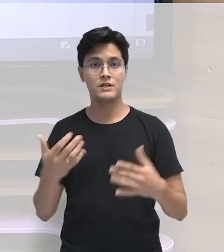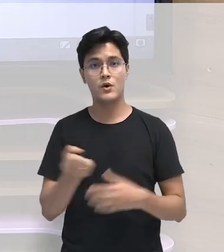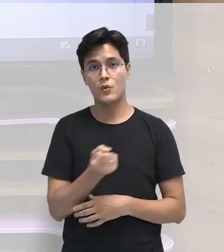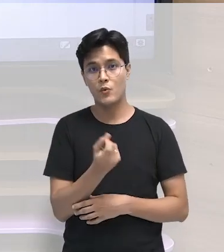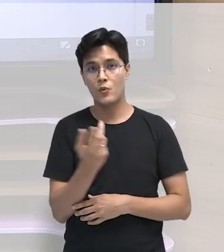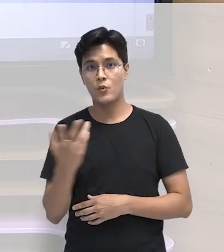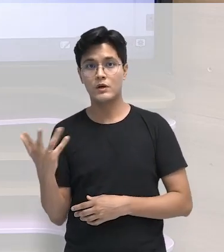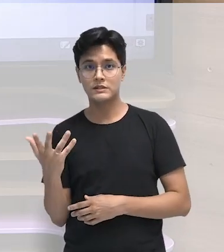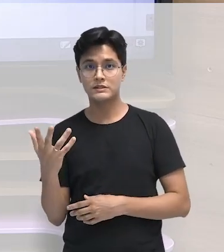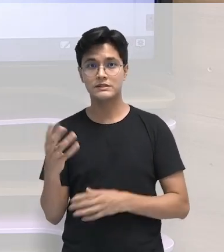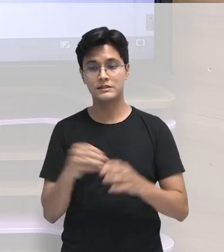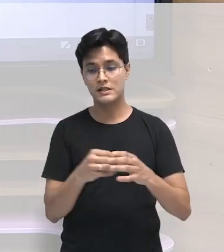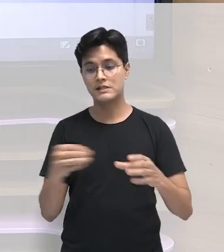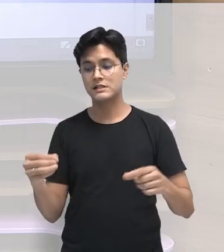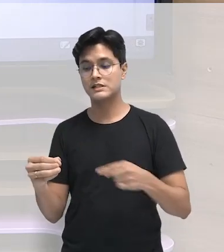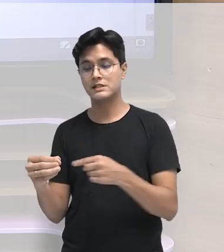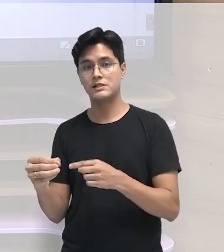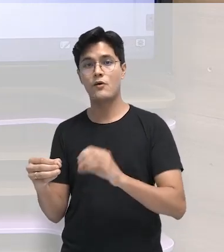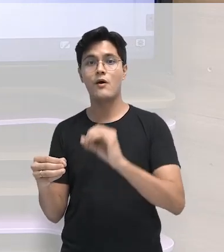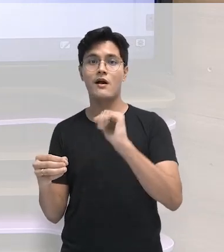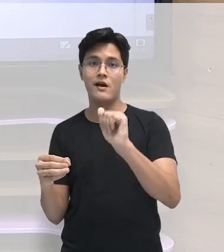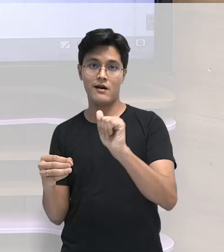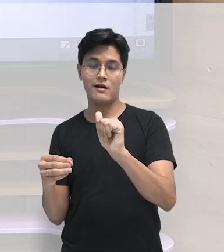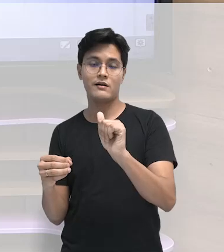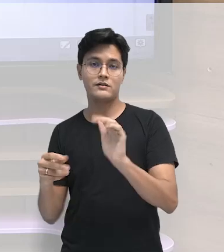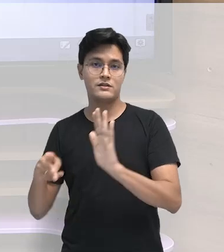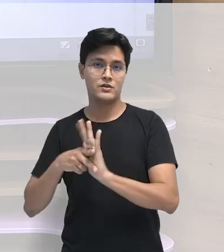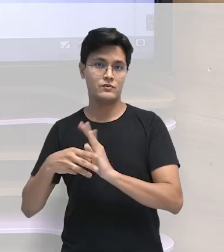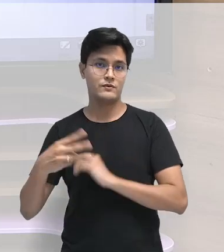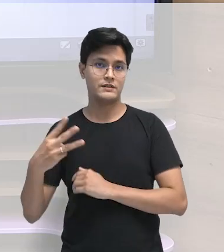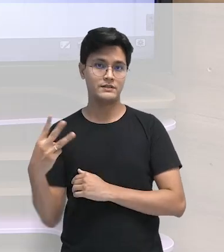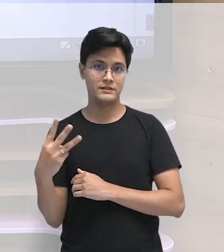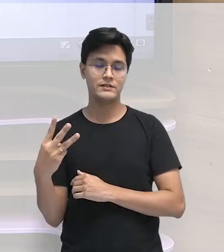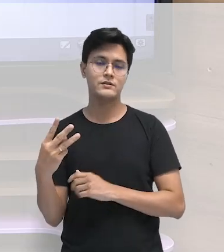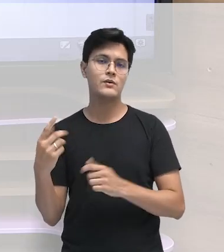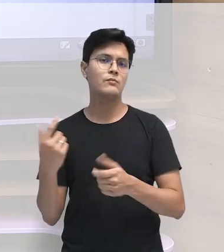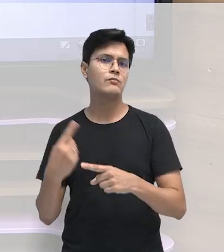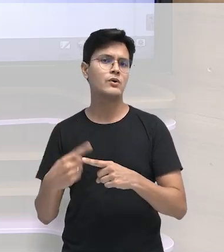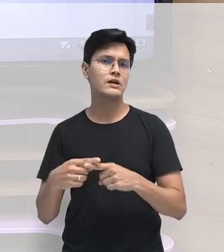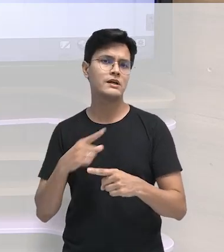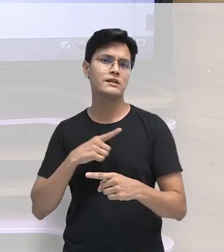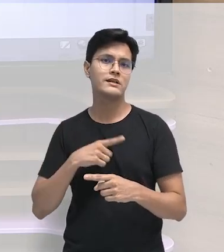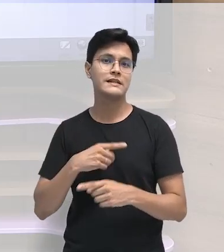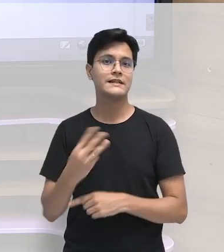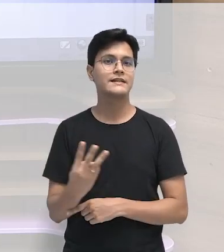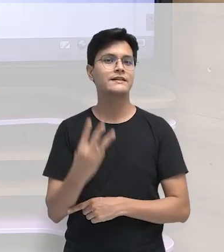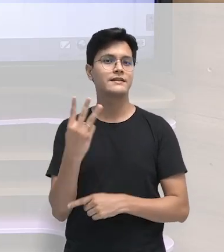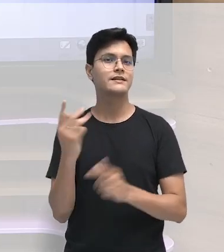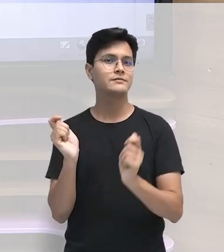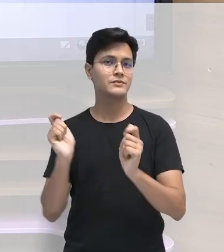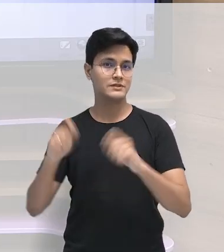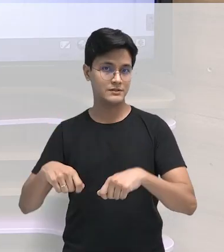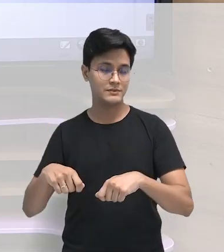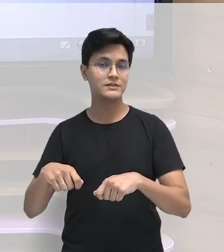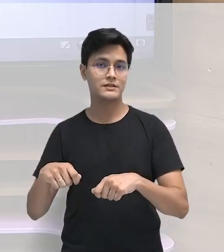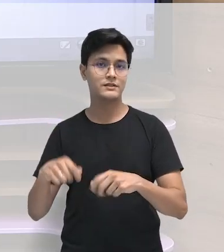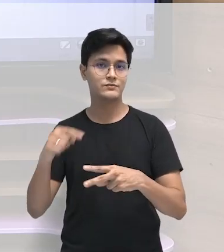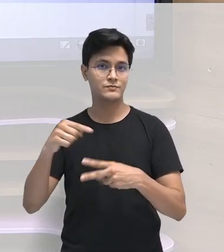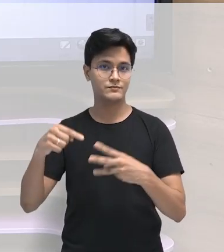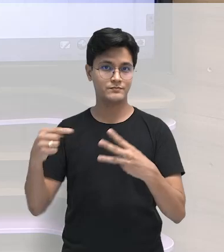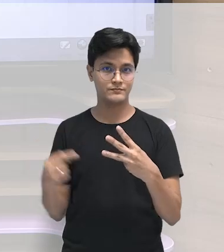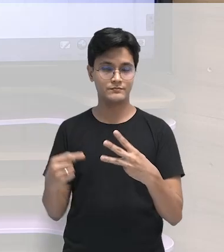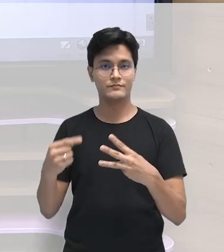caso do evento A, é igual a 3, porque nós temos aí 3 possibilidades para números pares, que é o número 2, o número 4 e o número